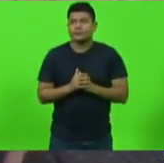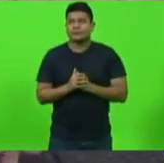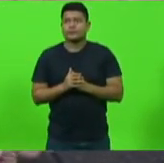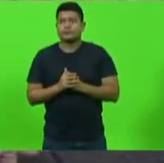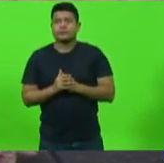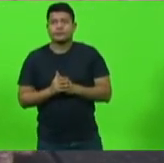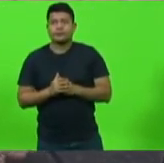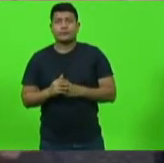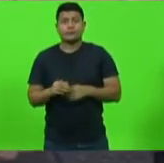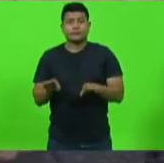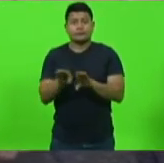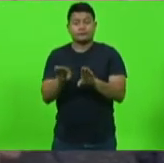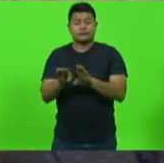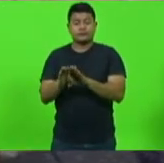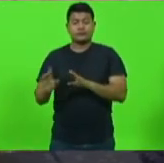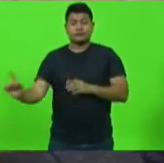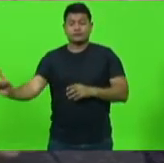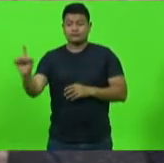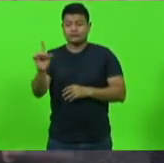Recebi também no meu gabinete